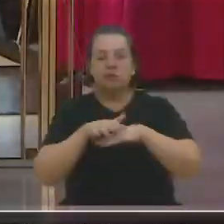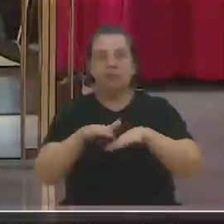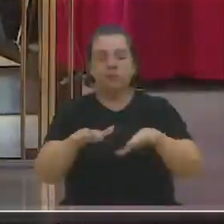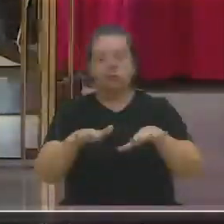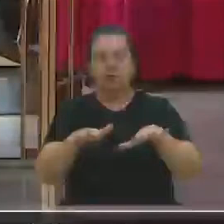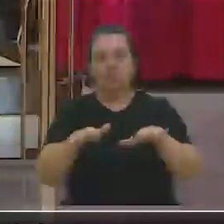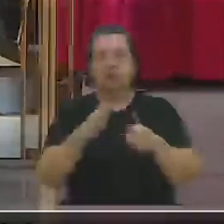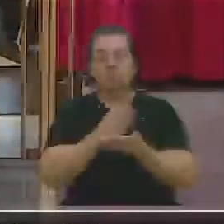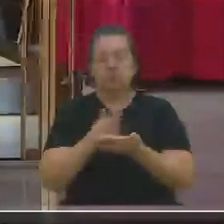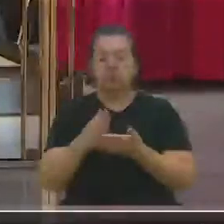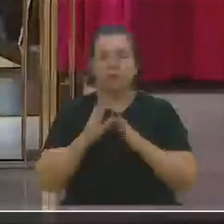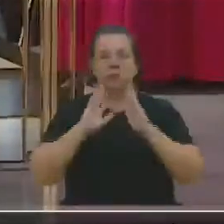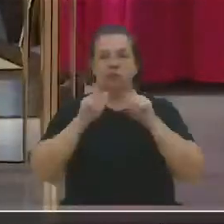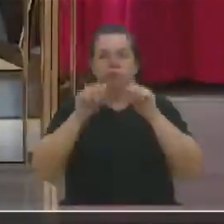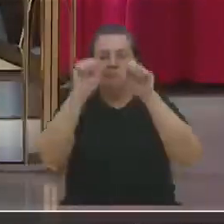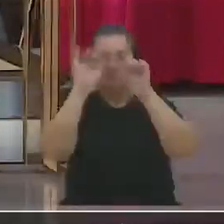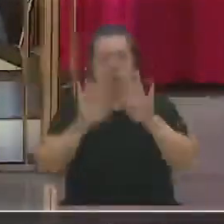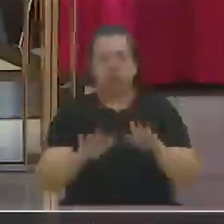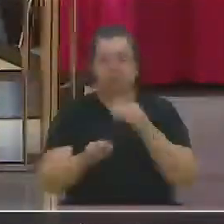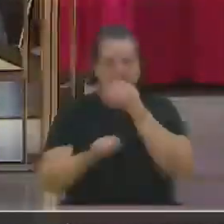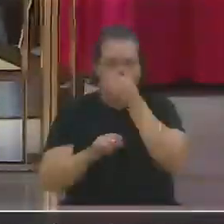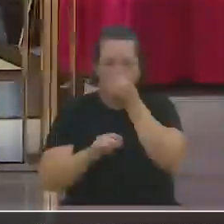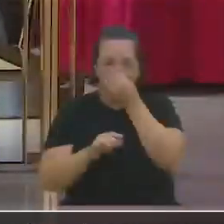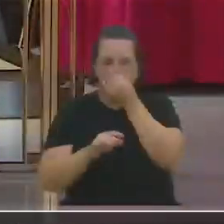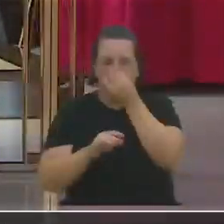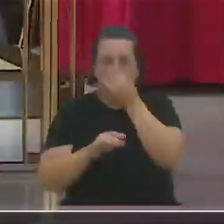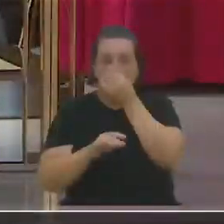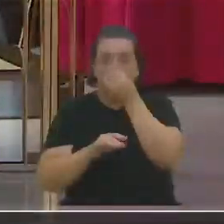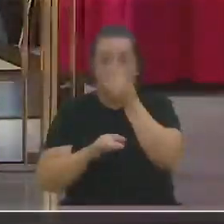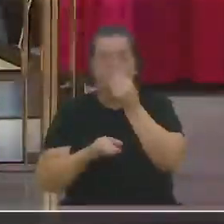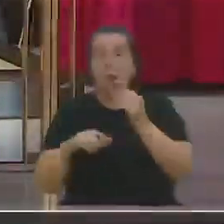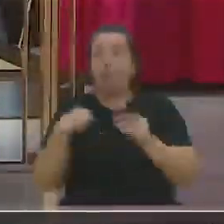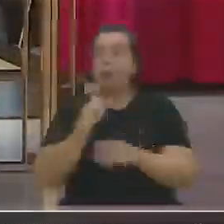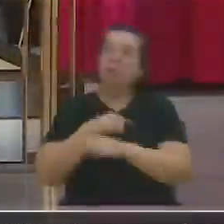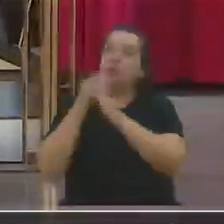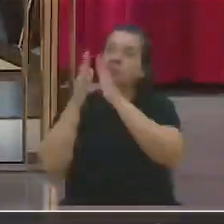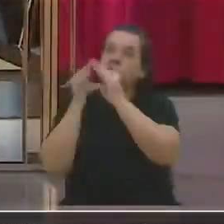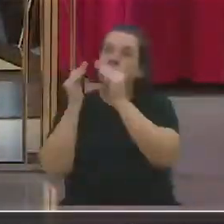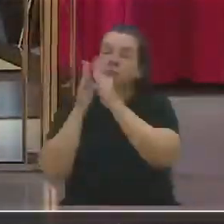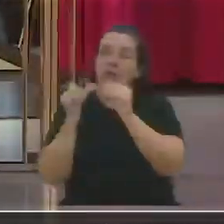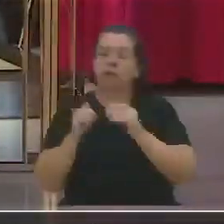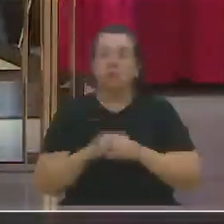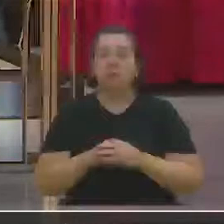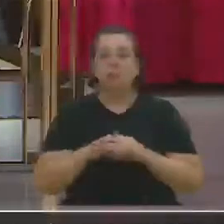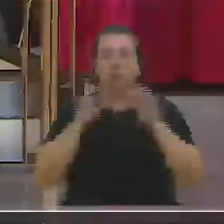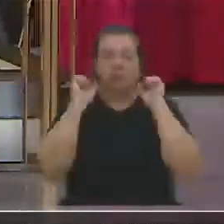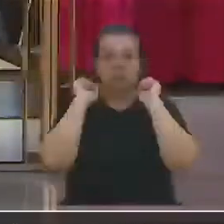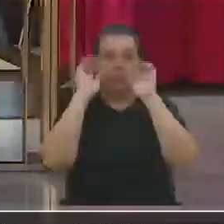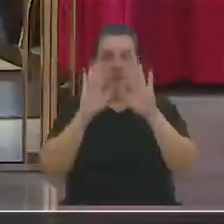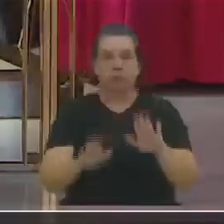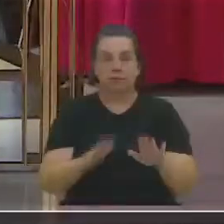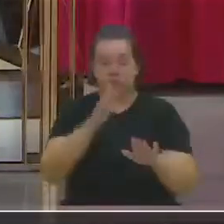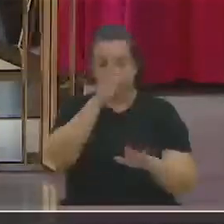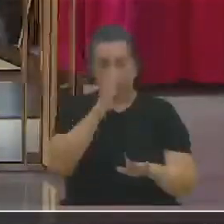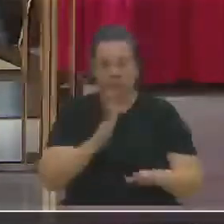todo-poderoso, fonte e origem de toda bênção, nós os pedimos que